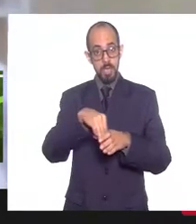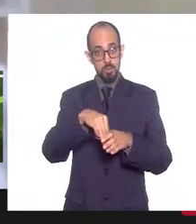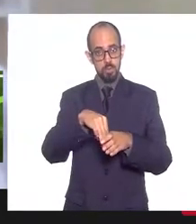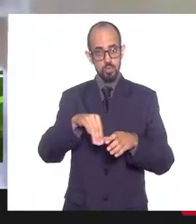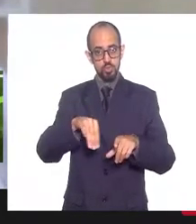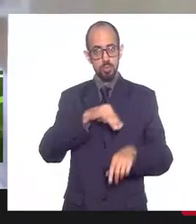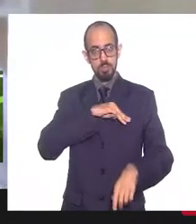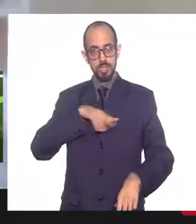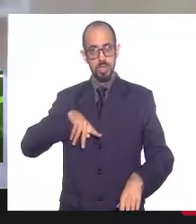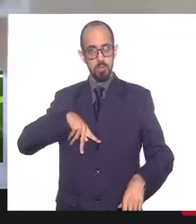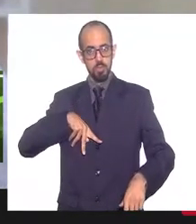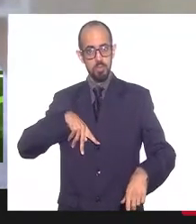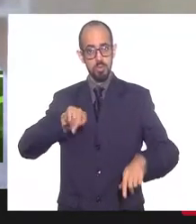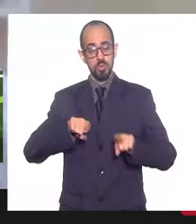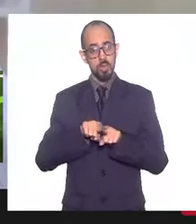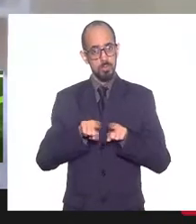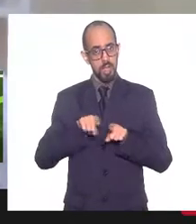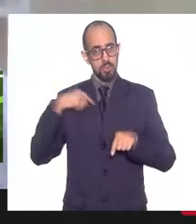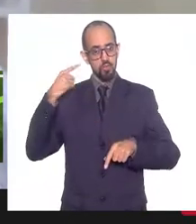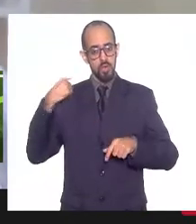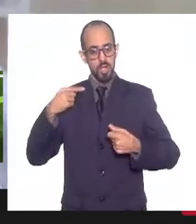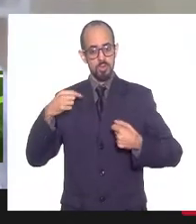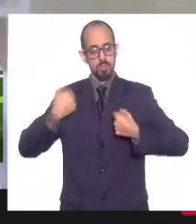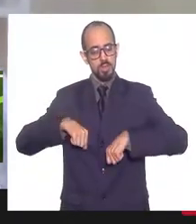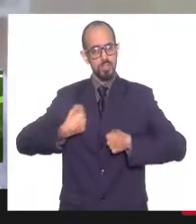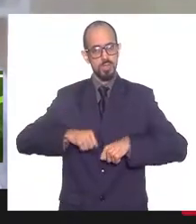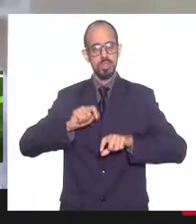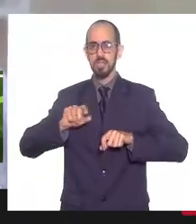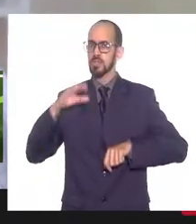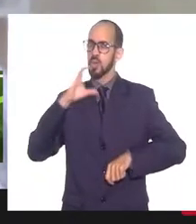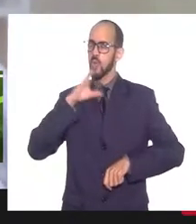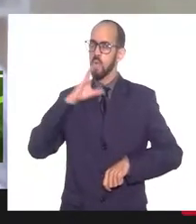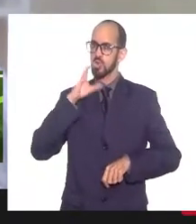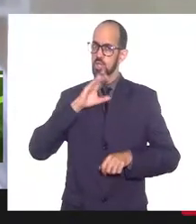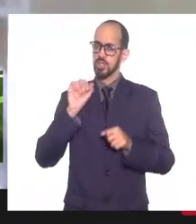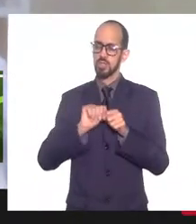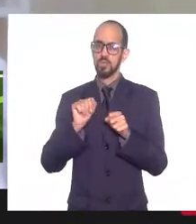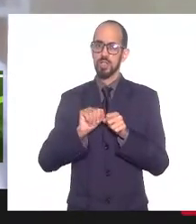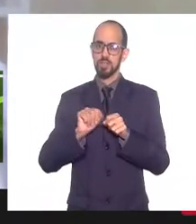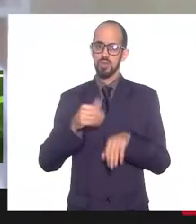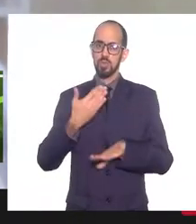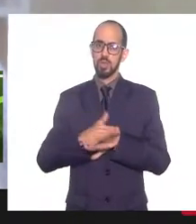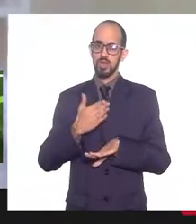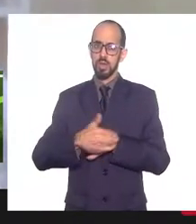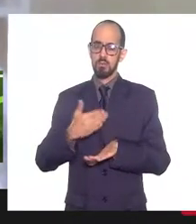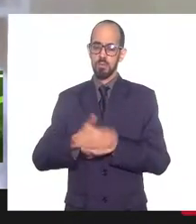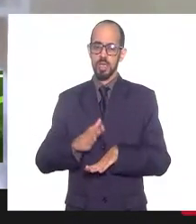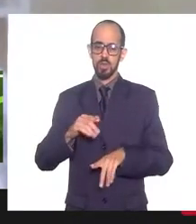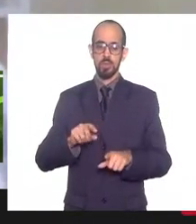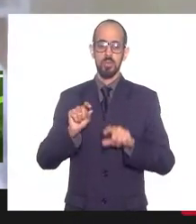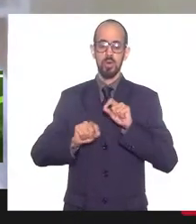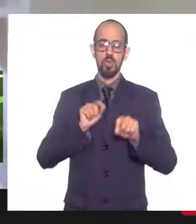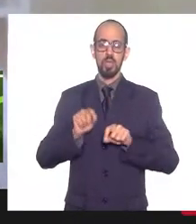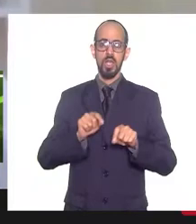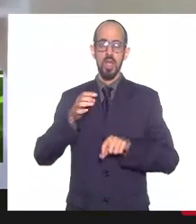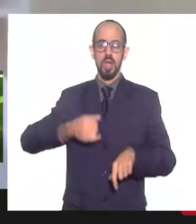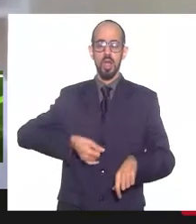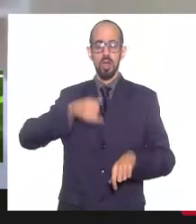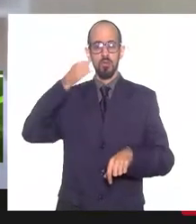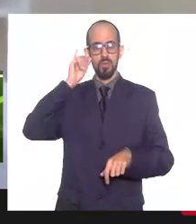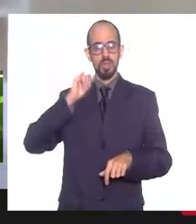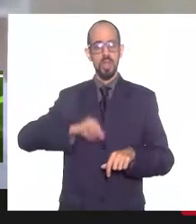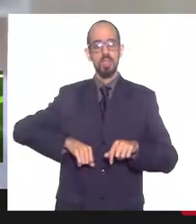até mesmo advogados precisa ser feito com urgência para que se intervenham nesse tipo